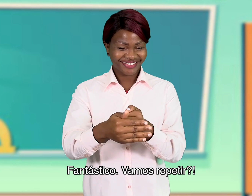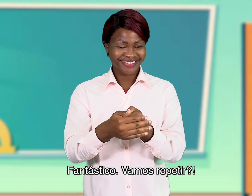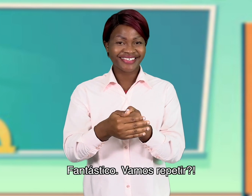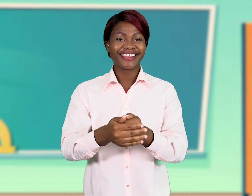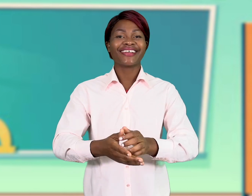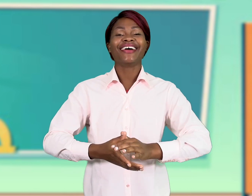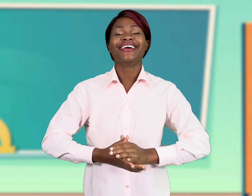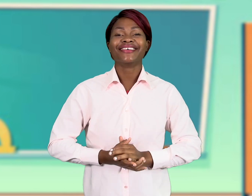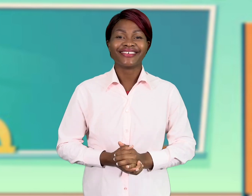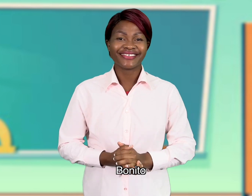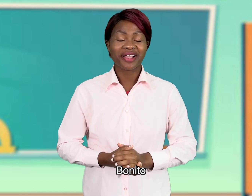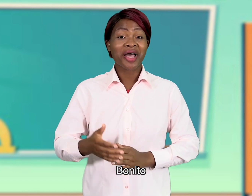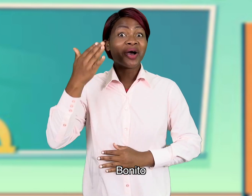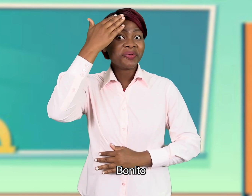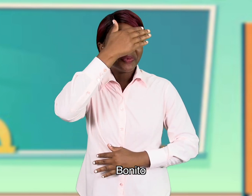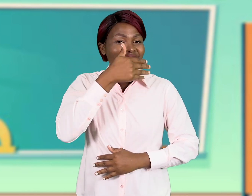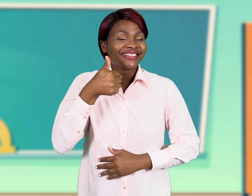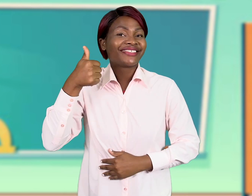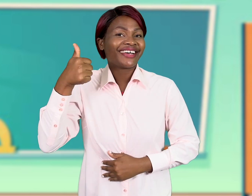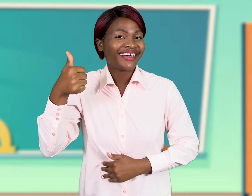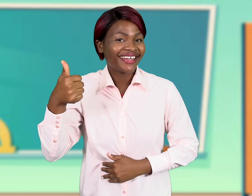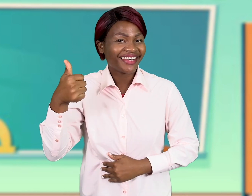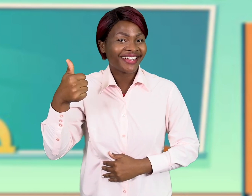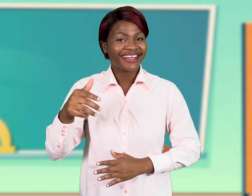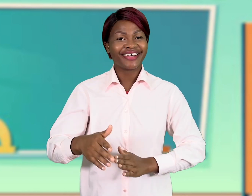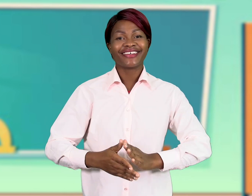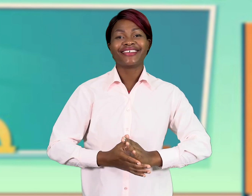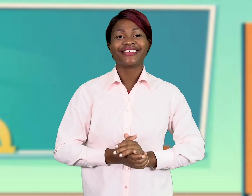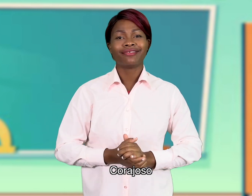Vamos repetir? Bonito.